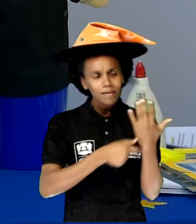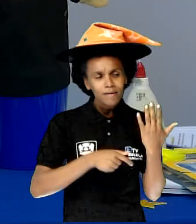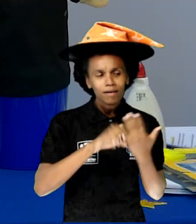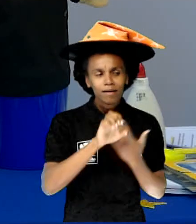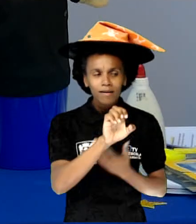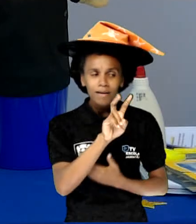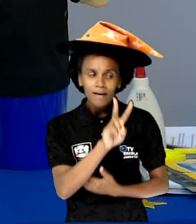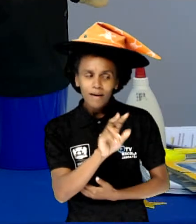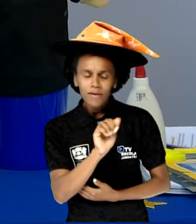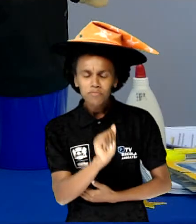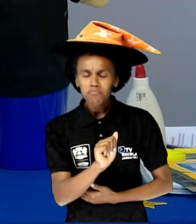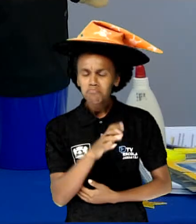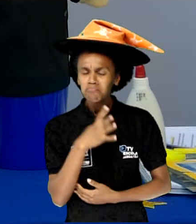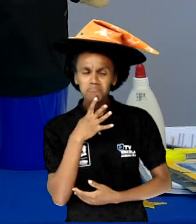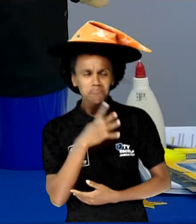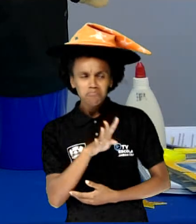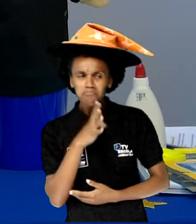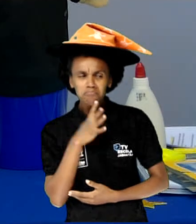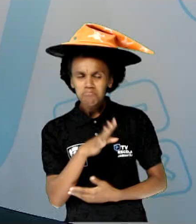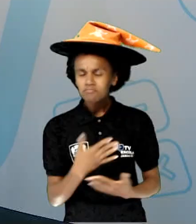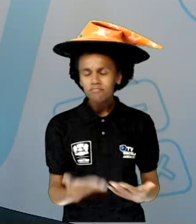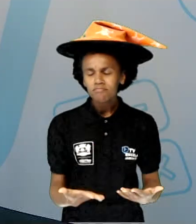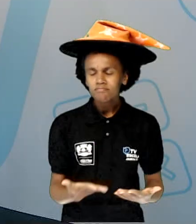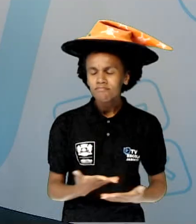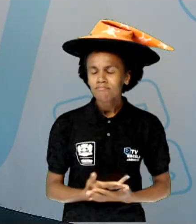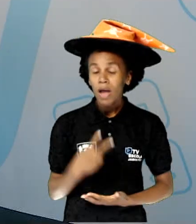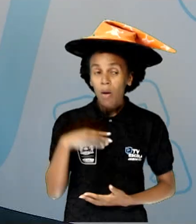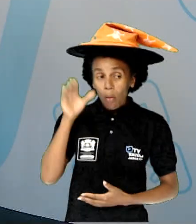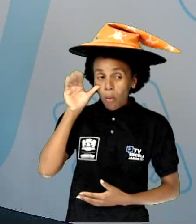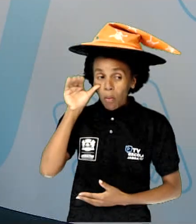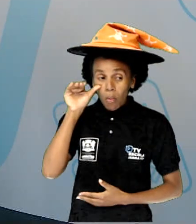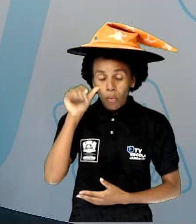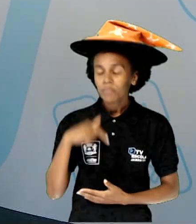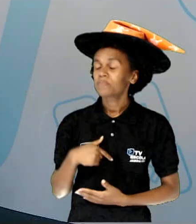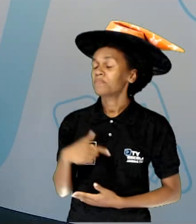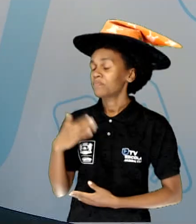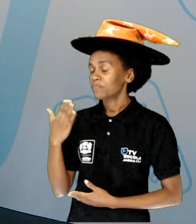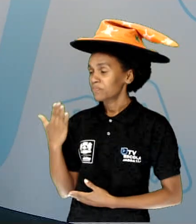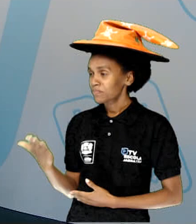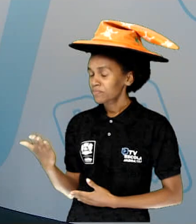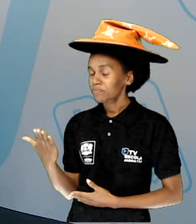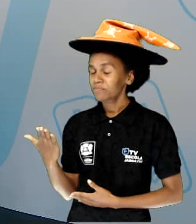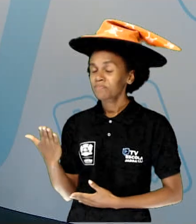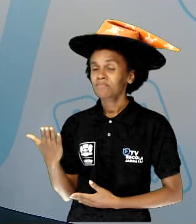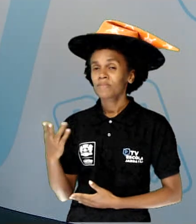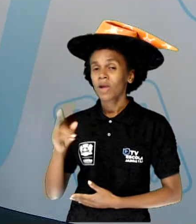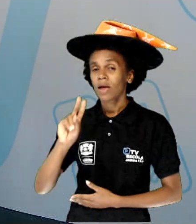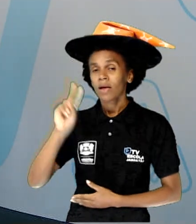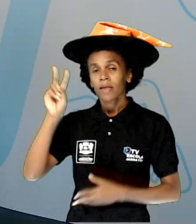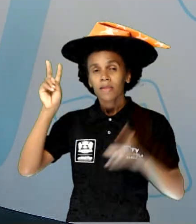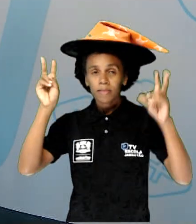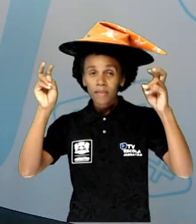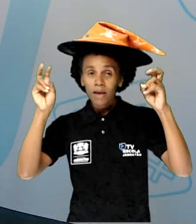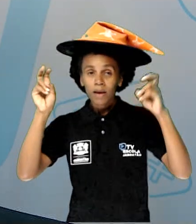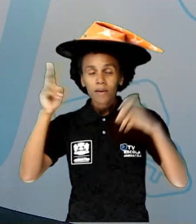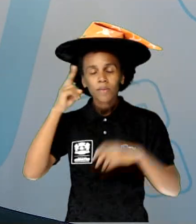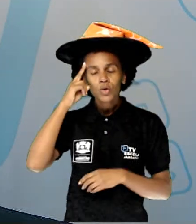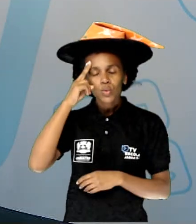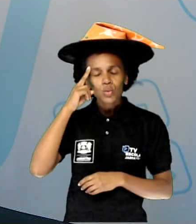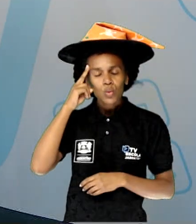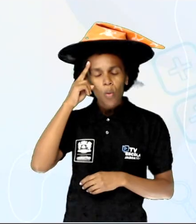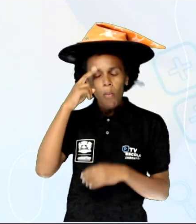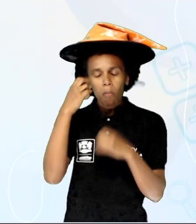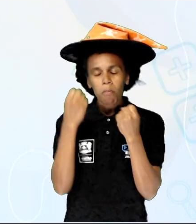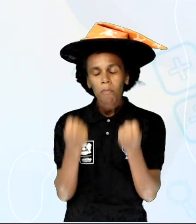conheço o grupo Eu tô bem curioso essa aqui se chama sonho pesado Olha aí nos